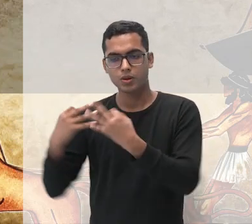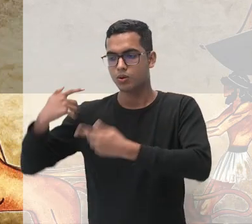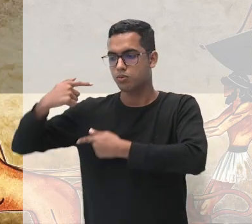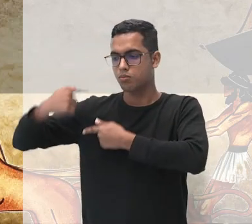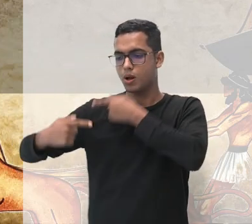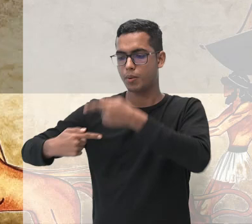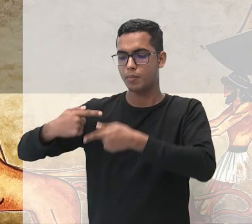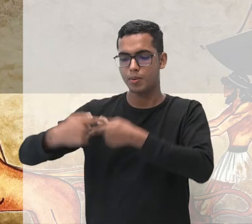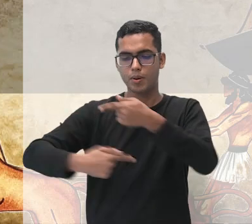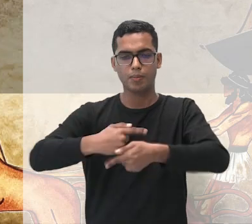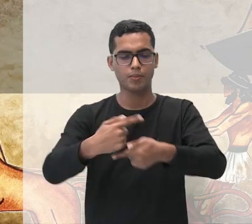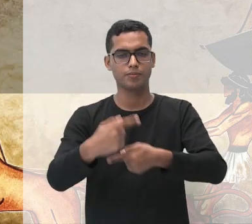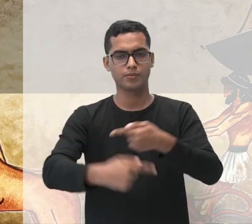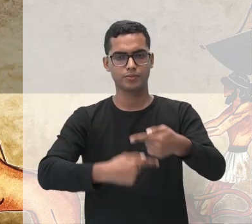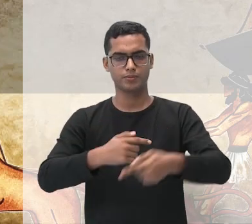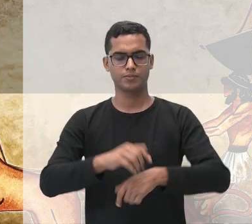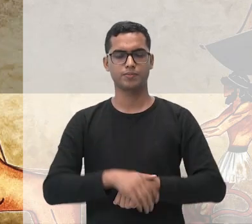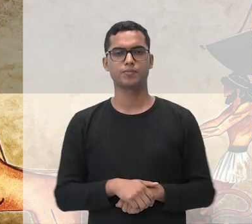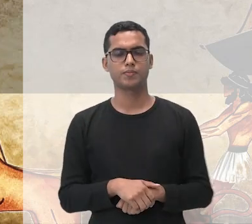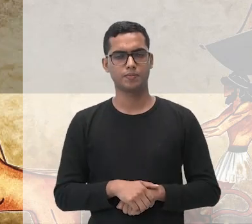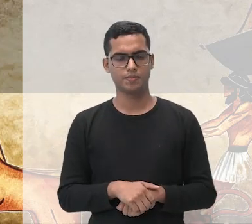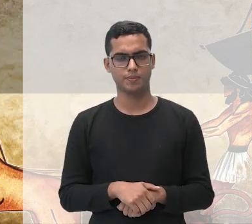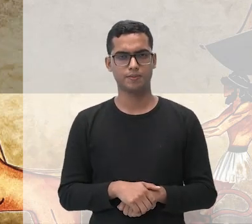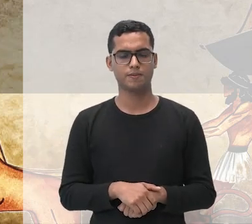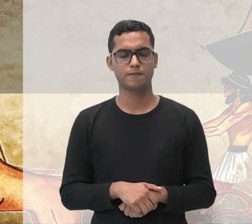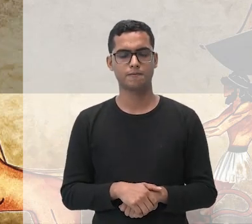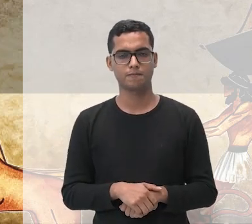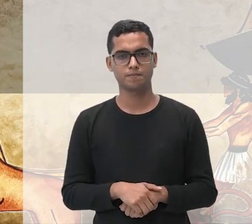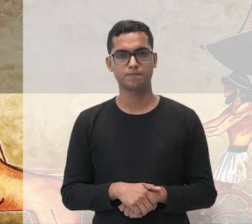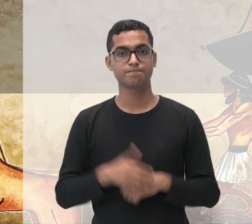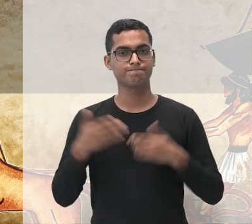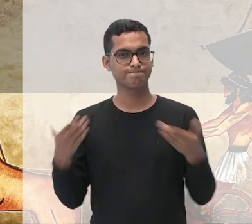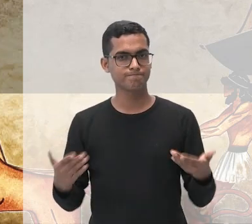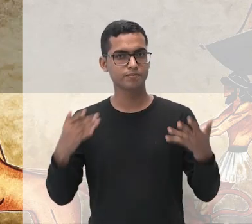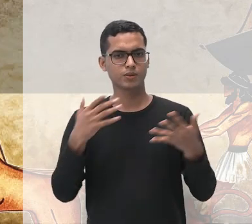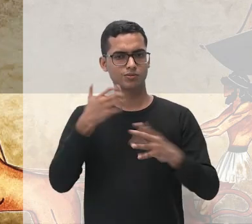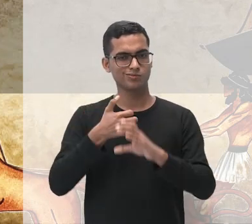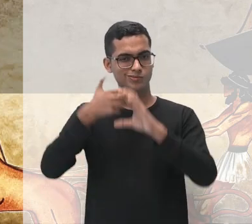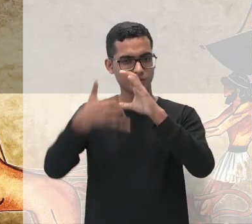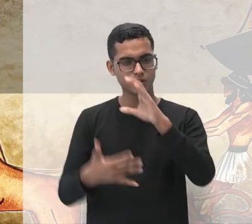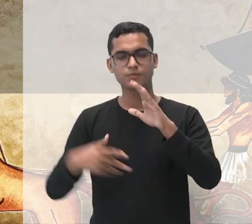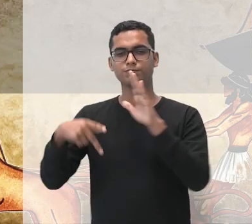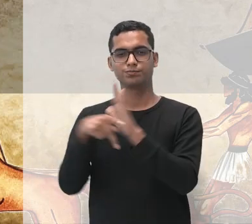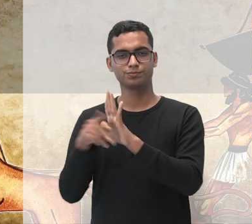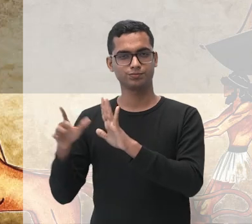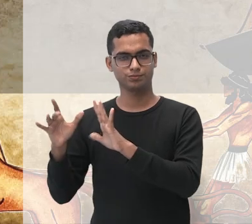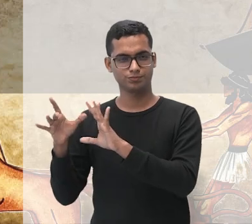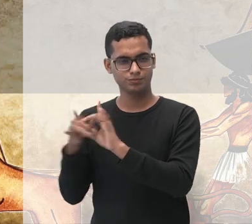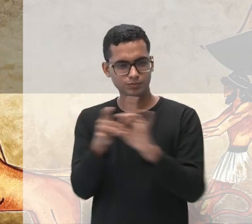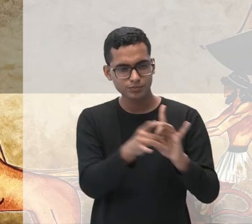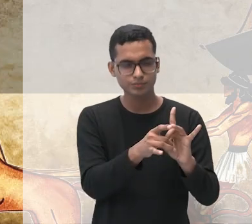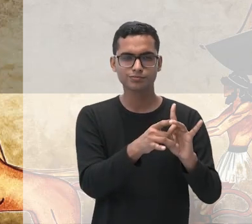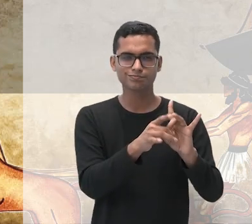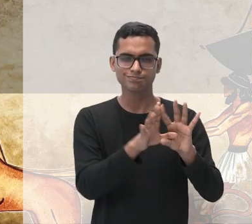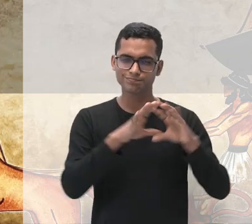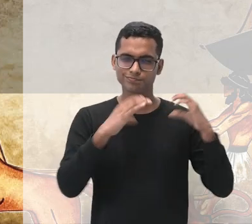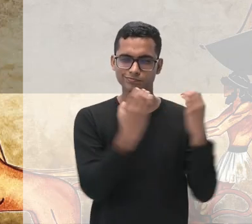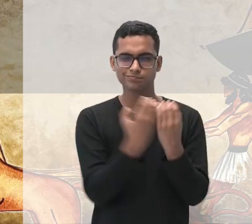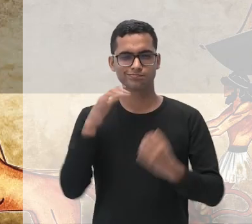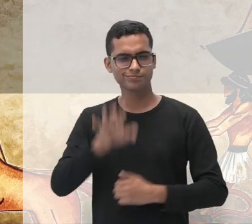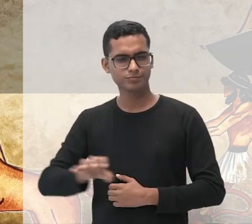conhecimento entre as gerações. Tem toda a característica aí dos jogos de contexto comunitário e regional,